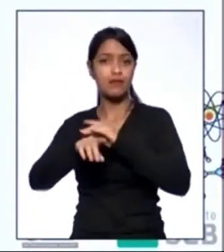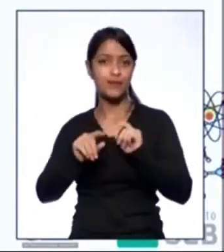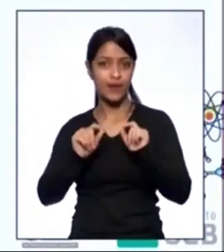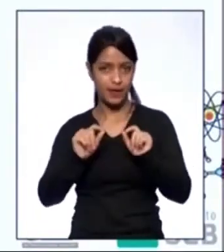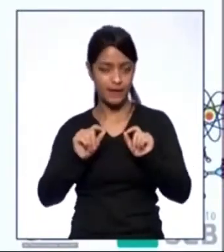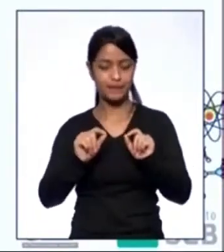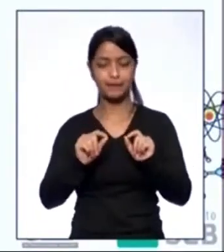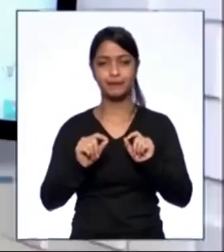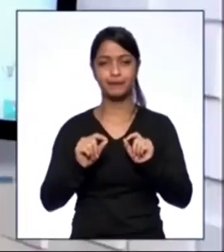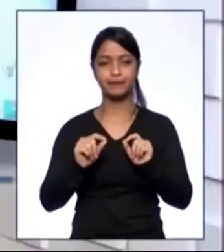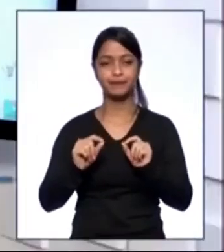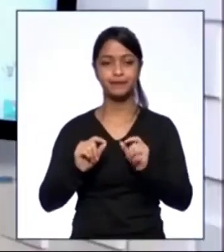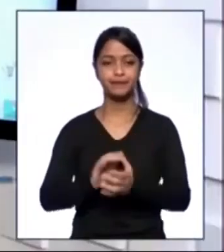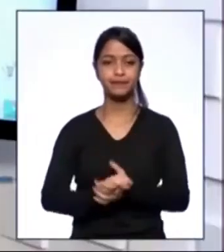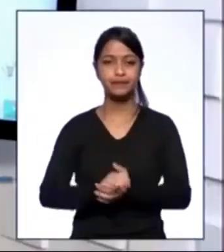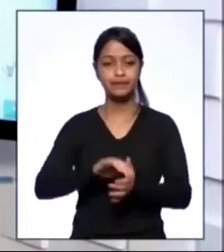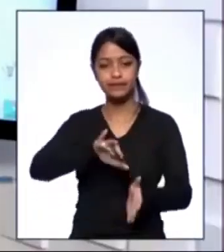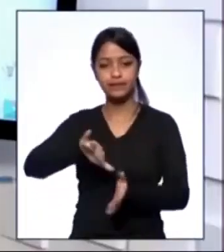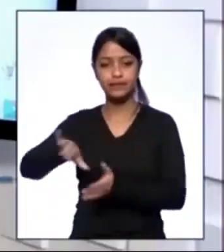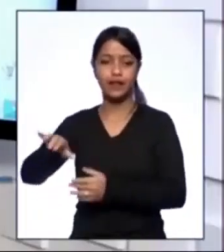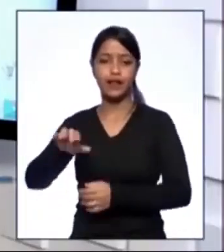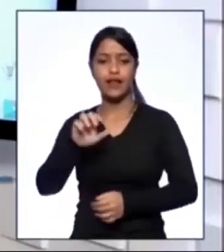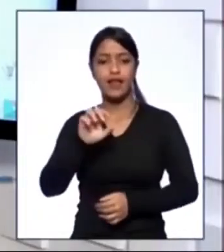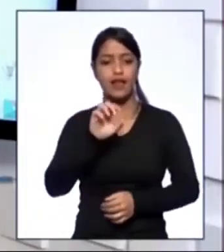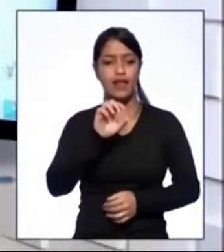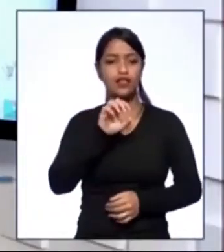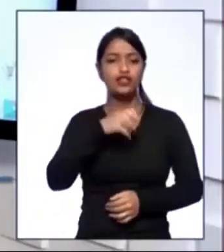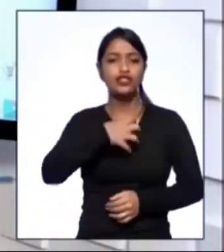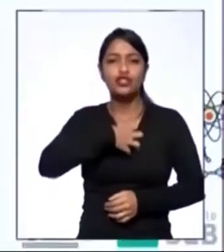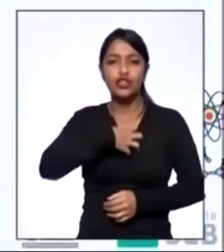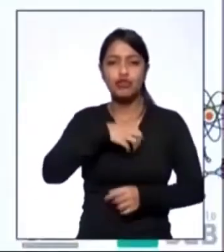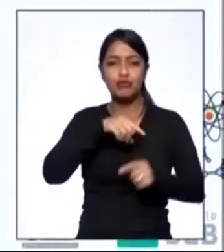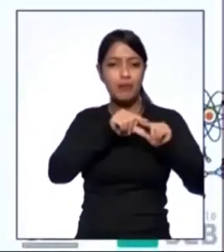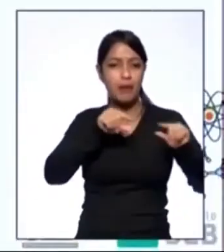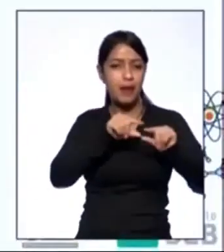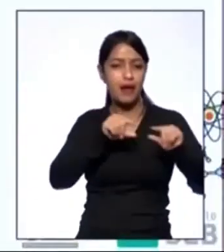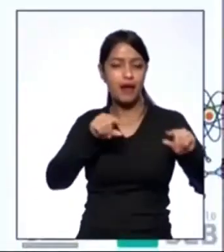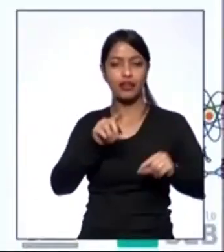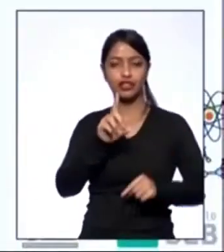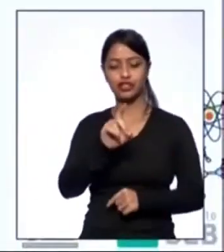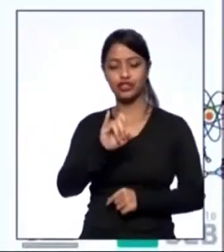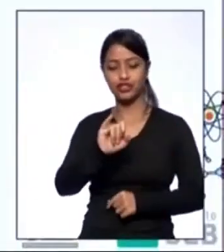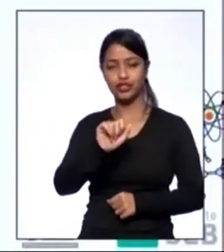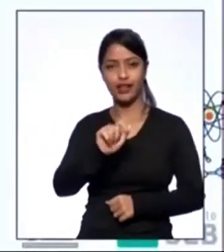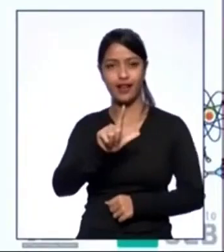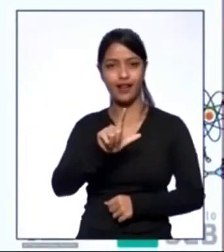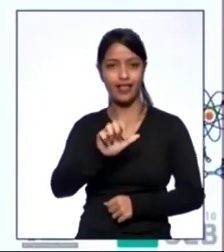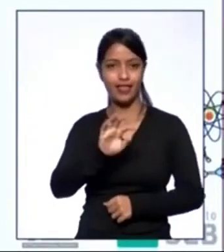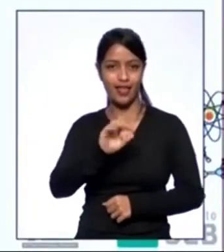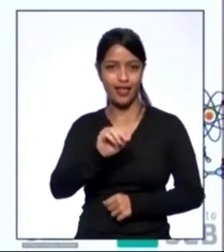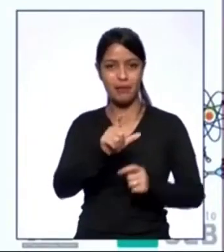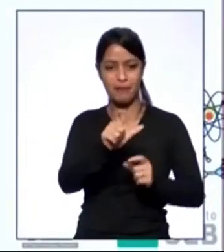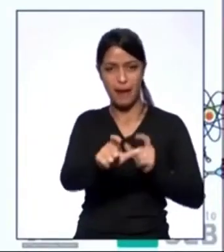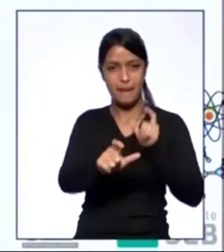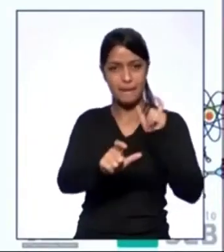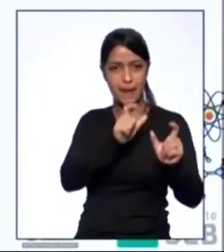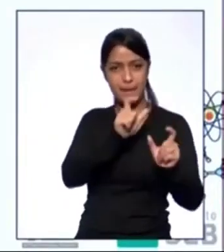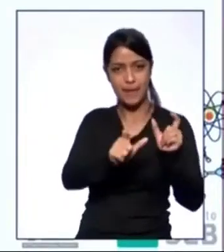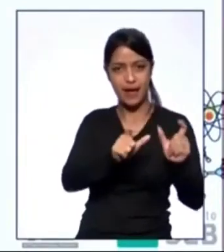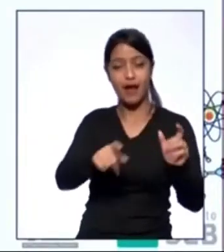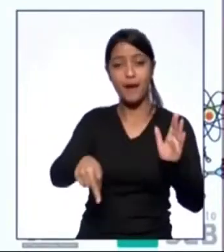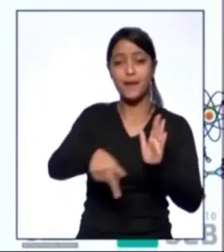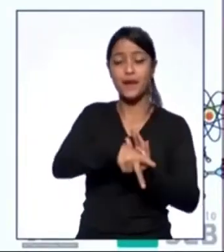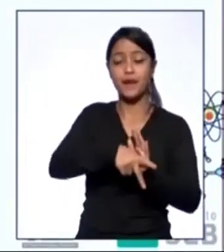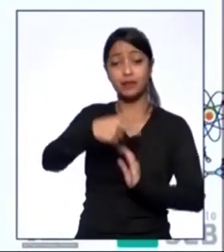As expressões dialetais que eu proponho aqui, né, dialeto paulista, gaúcho, mineiro, essas expressões dialetais,